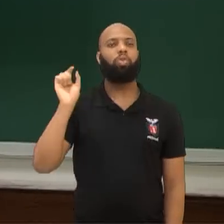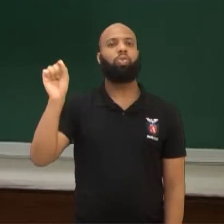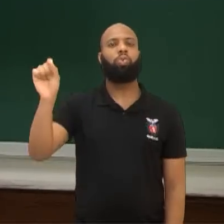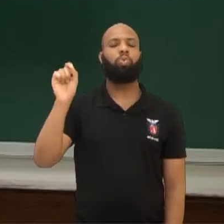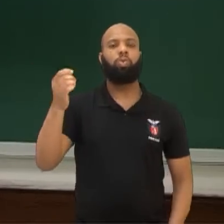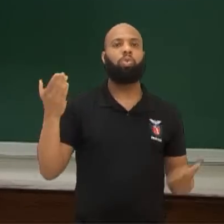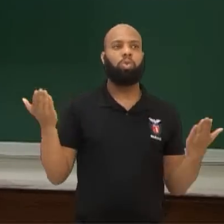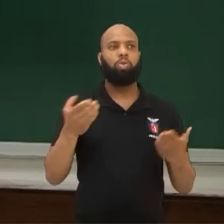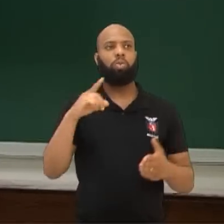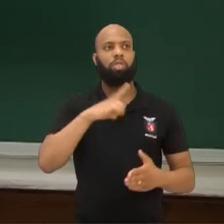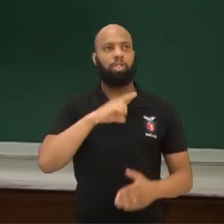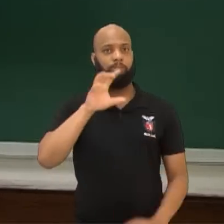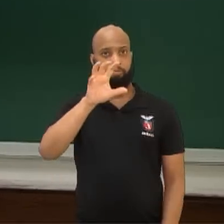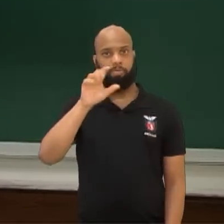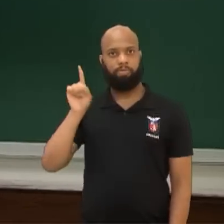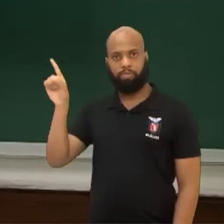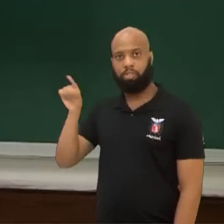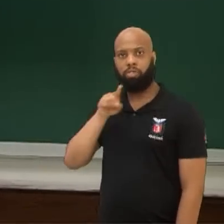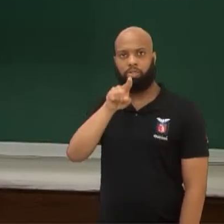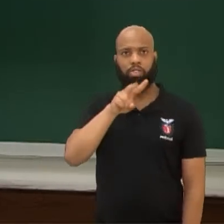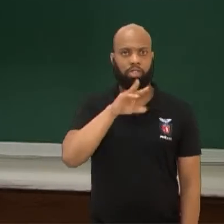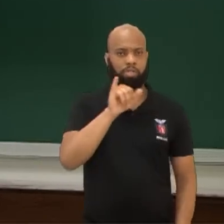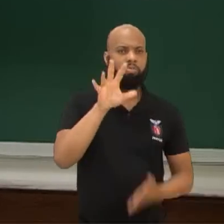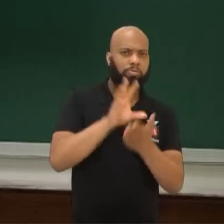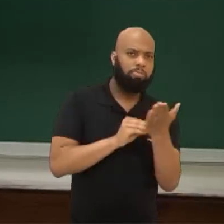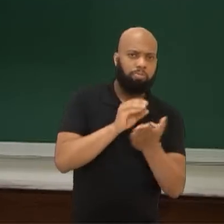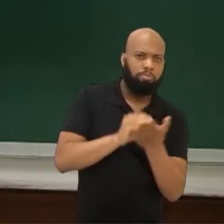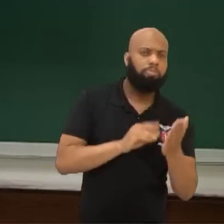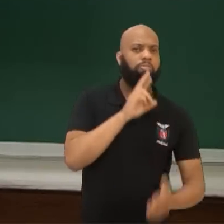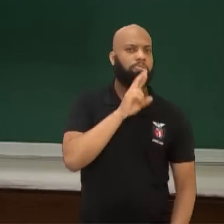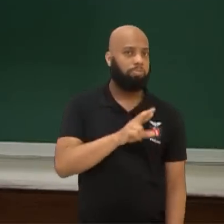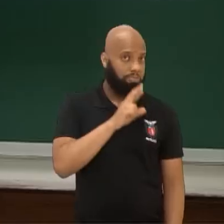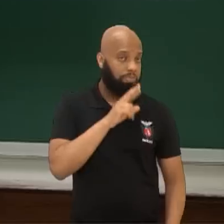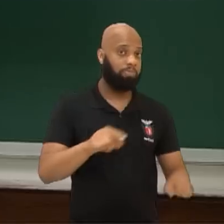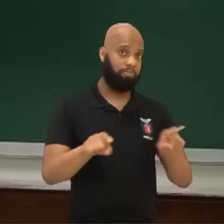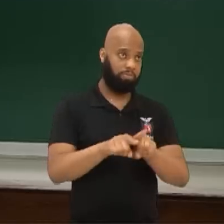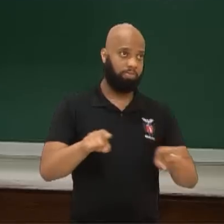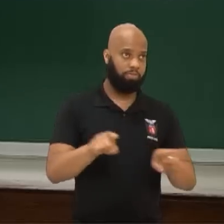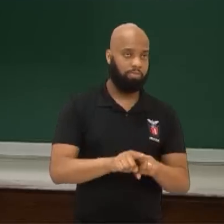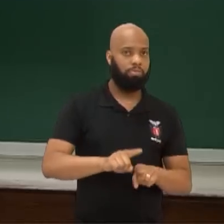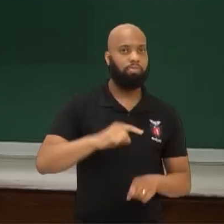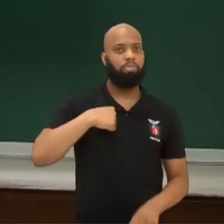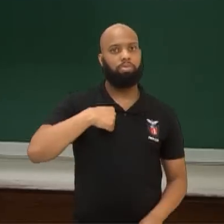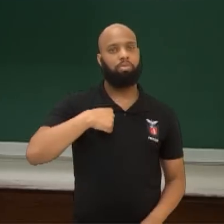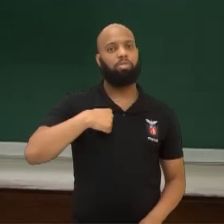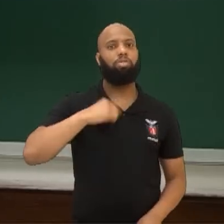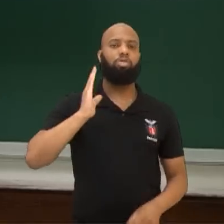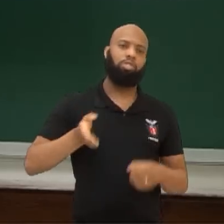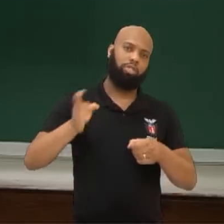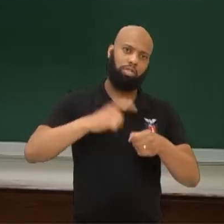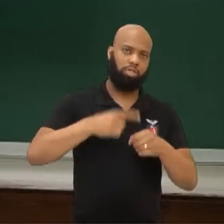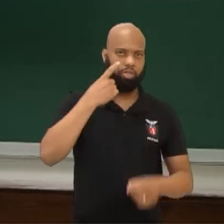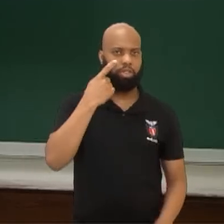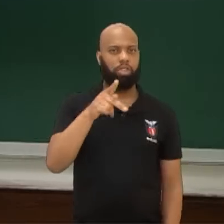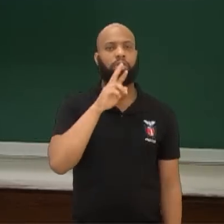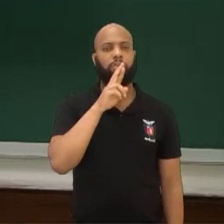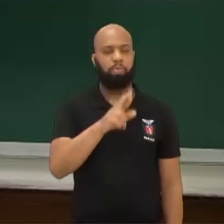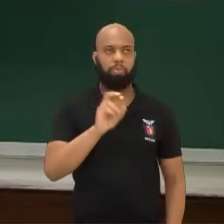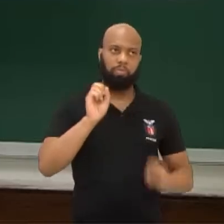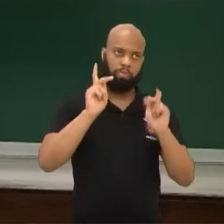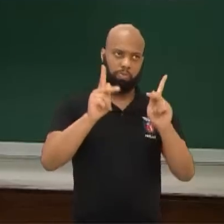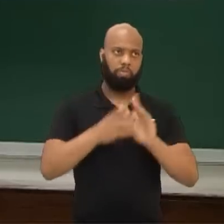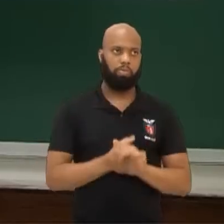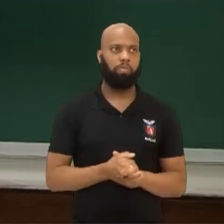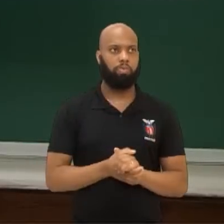ponto. Então, eu vou deixar aqui nessa tela para você copiar o exercício e daí nós retornamos com a resolução,